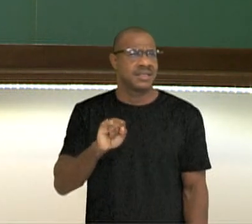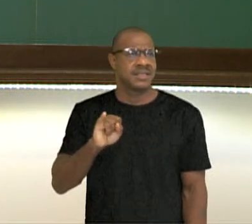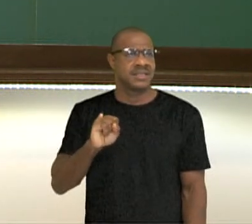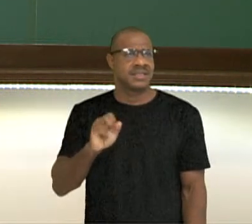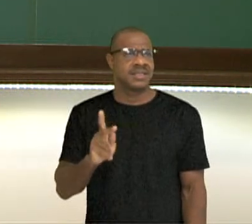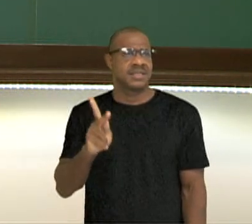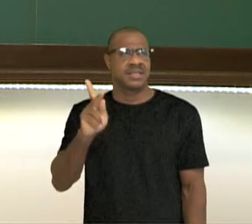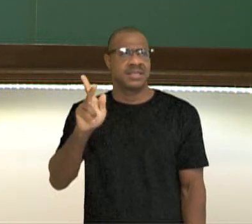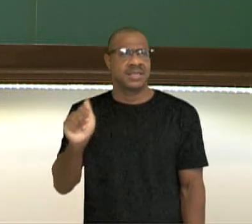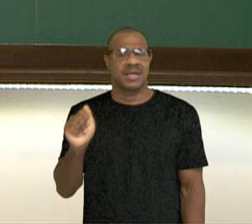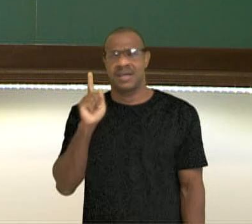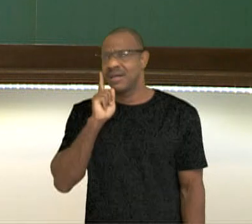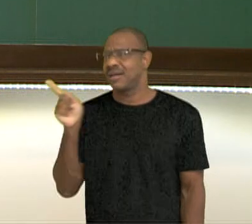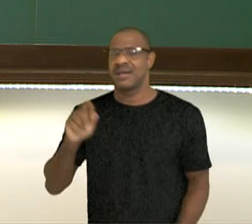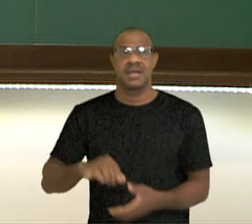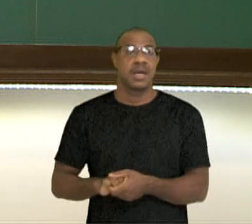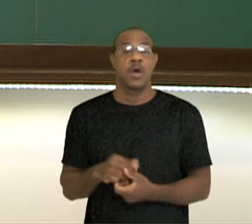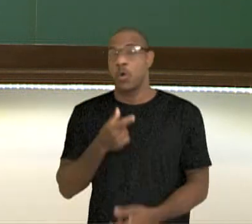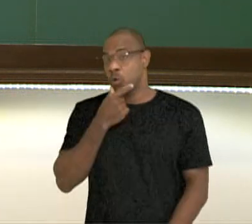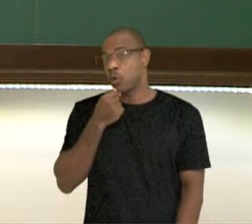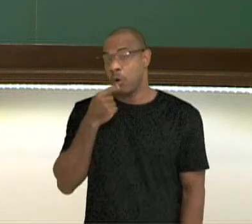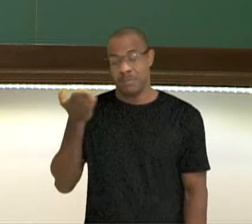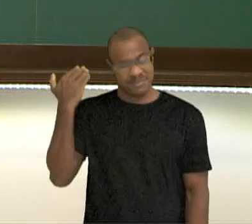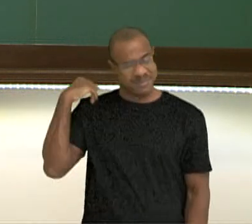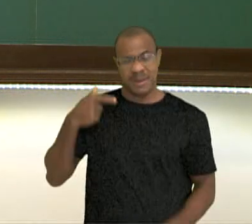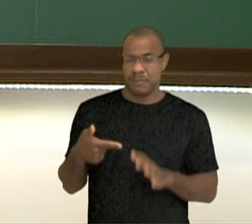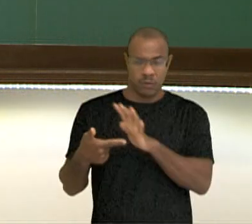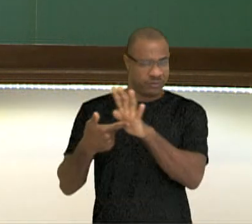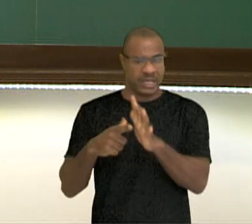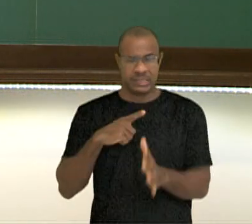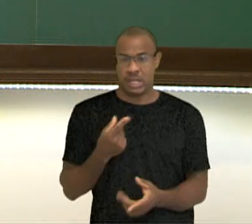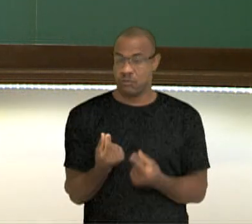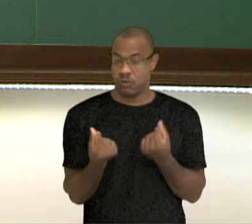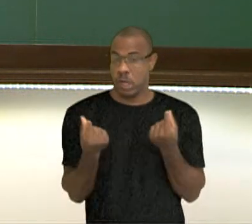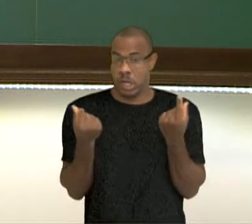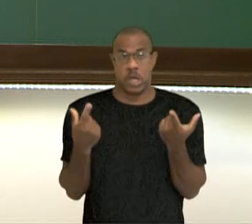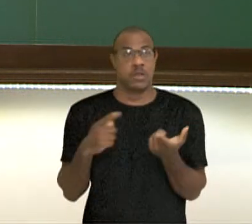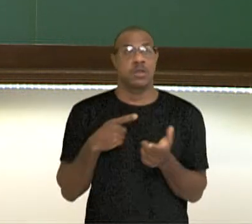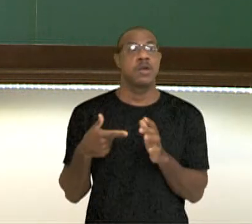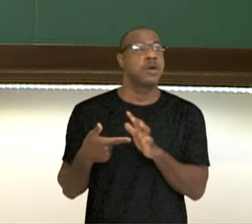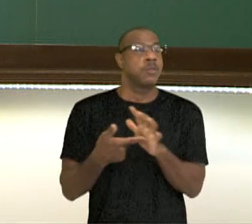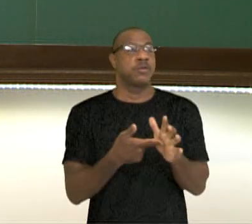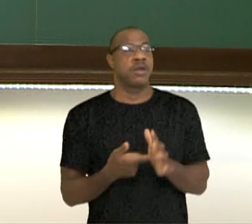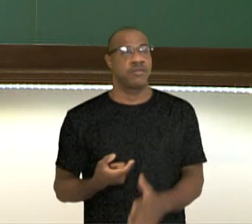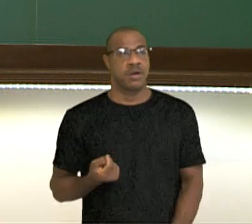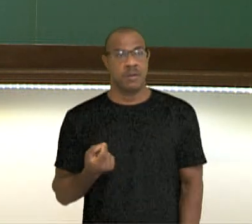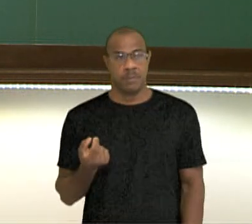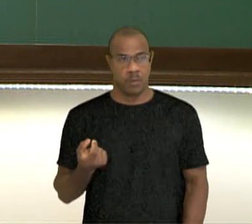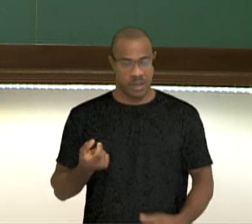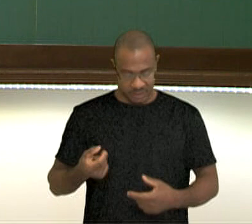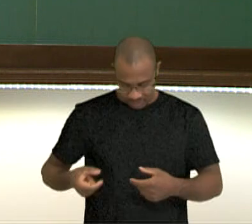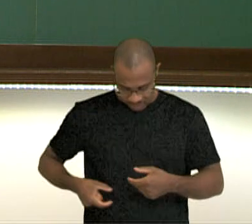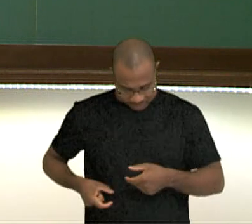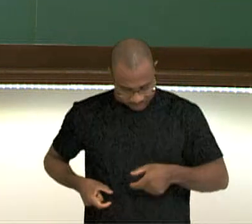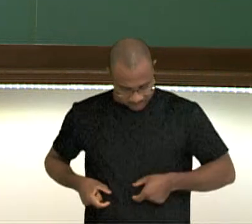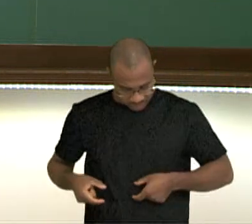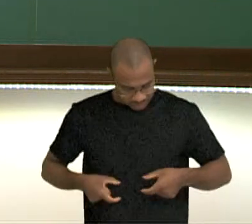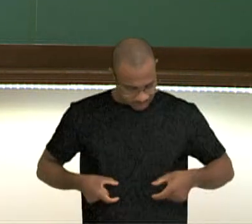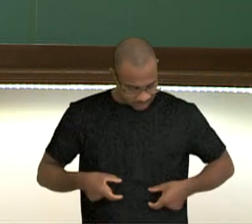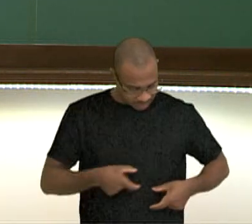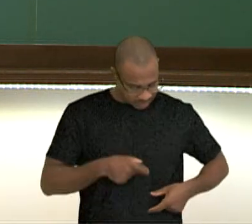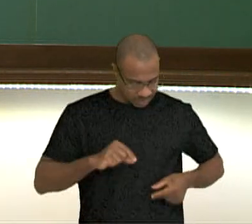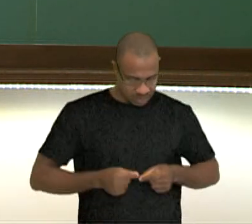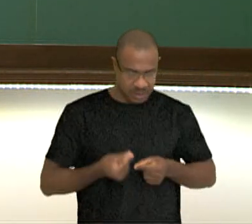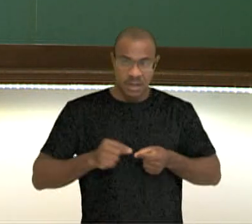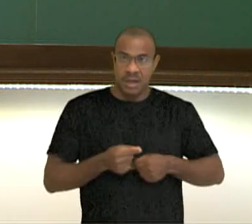naquela época, para mostrar que tinham dinheiro, né? Que eram afortunados, eles carregavam essas moedas, elas costuradas